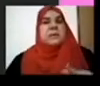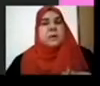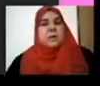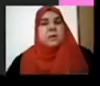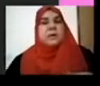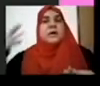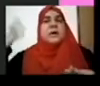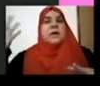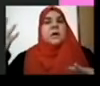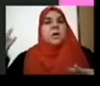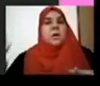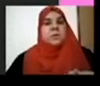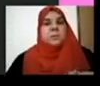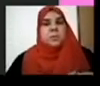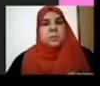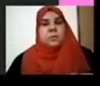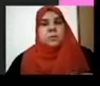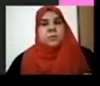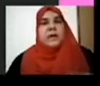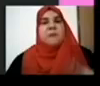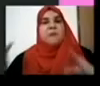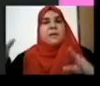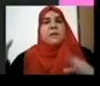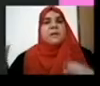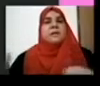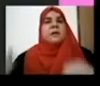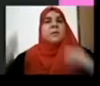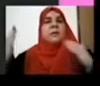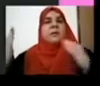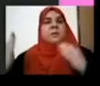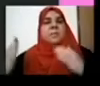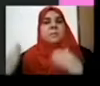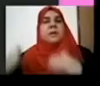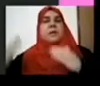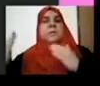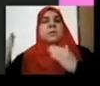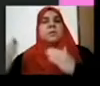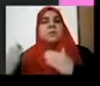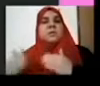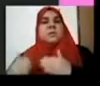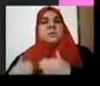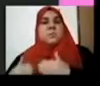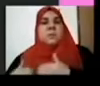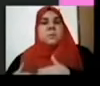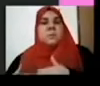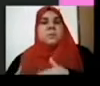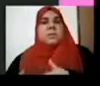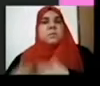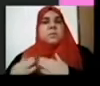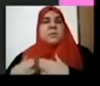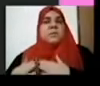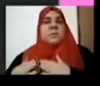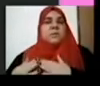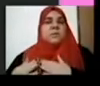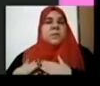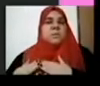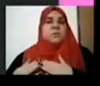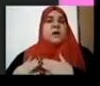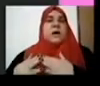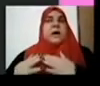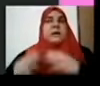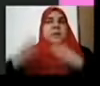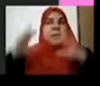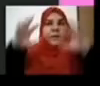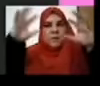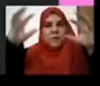é outra coisa, é outro produto notável, é aquele que dá o quadrado do primeiro menos duas vezes o primeiro pelo segundo mais o quadrado do